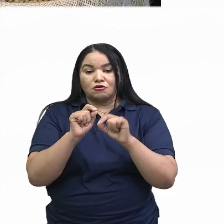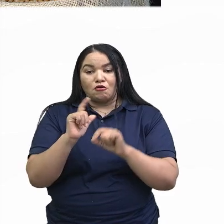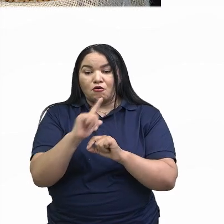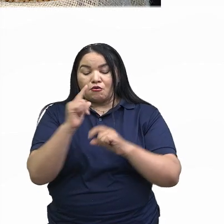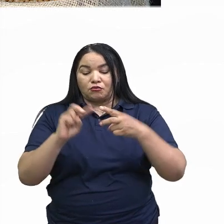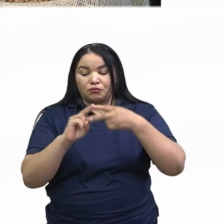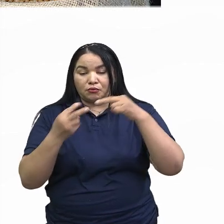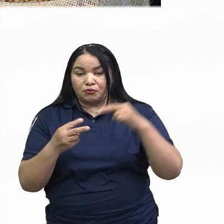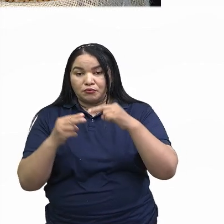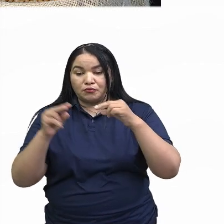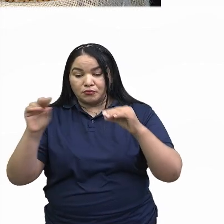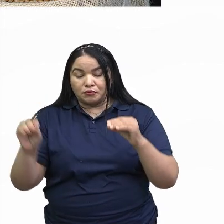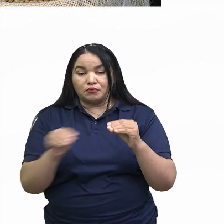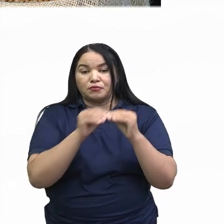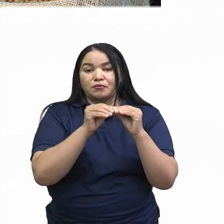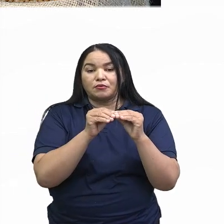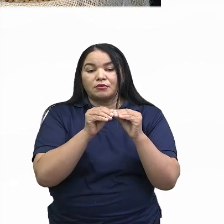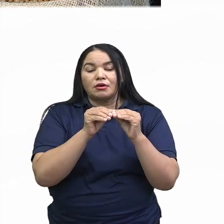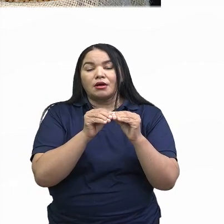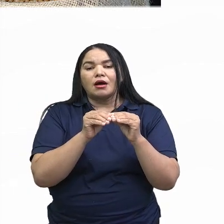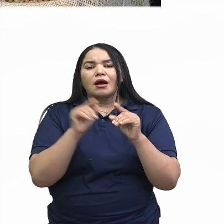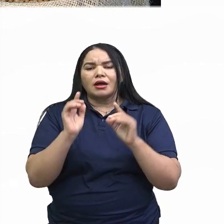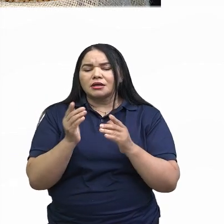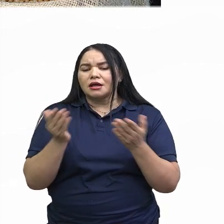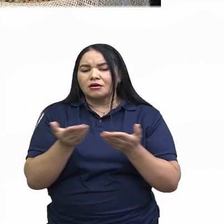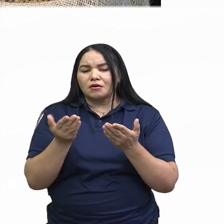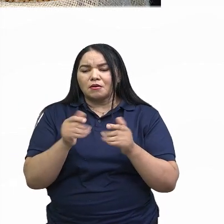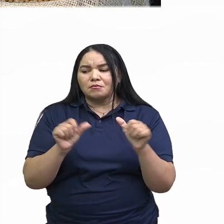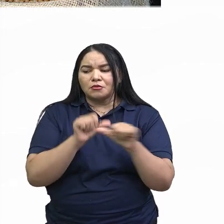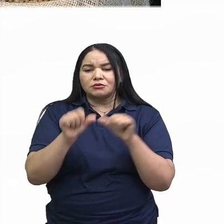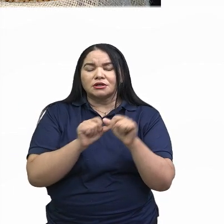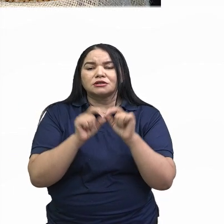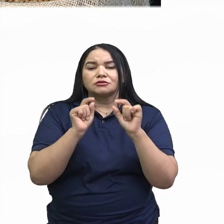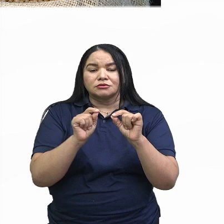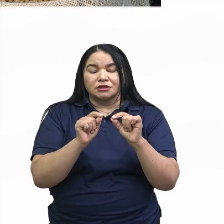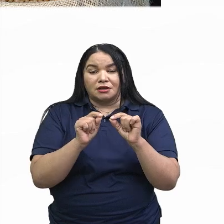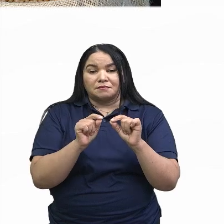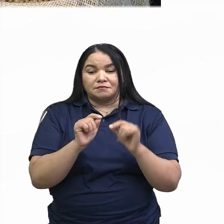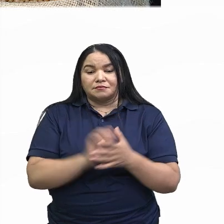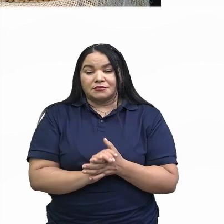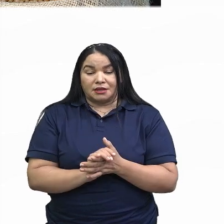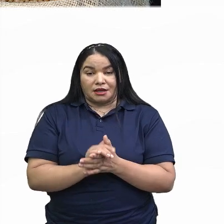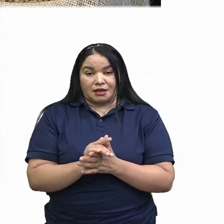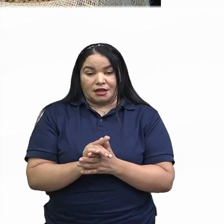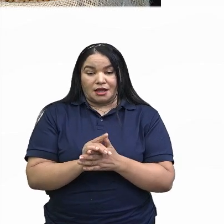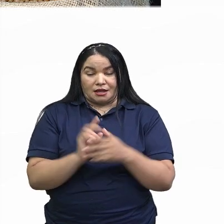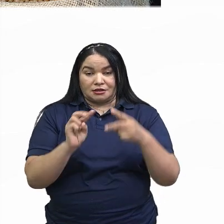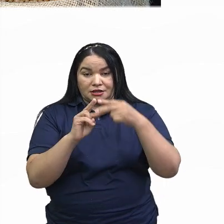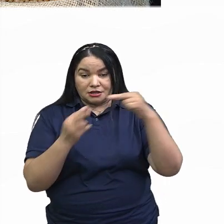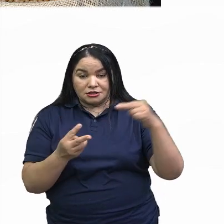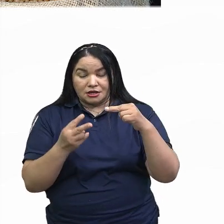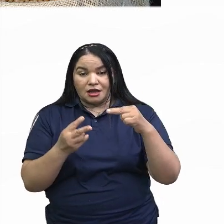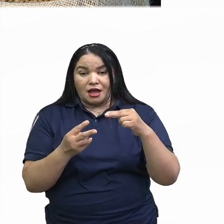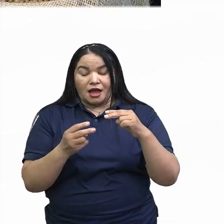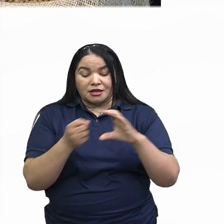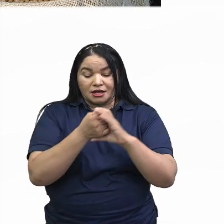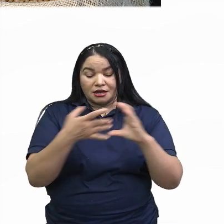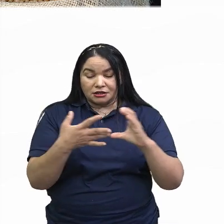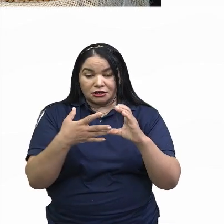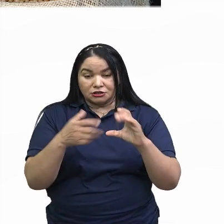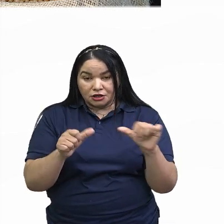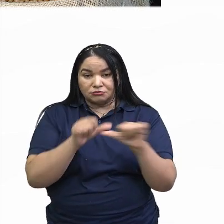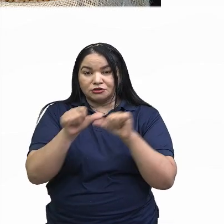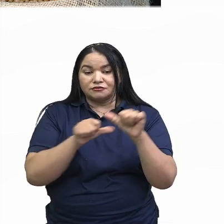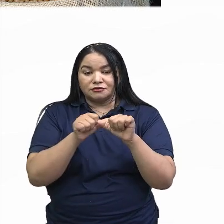outro organismo doador. E aí essa alteração no seu DNA permite que mostre uma característica que ele não tinha antes.